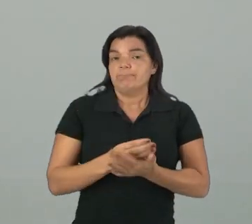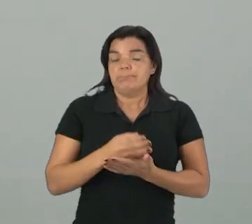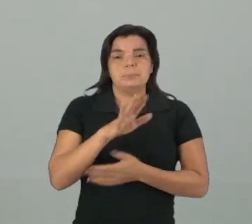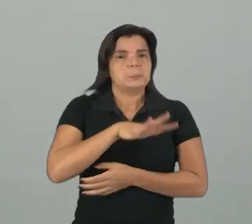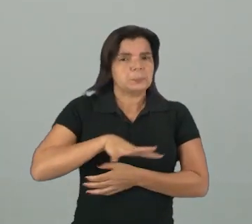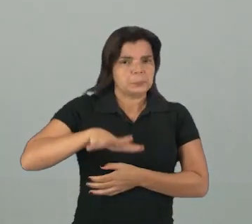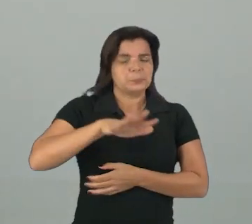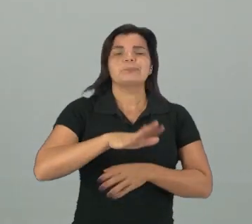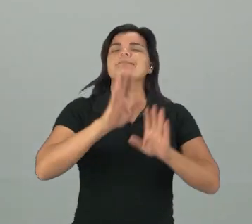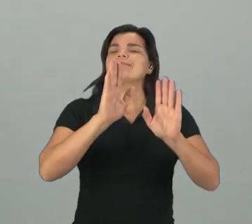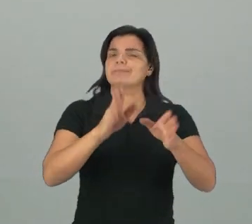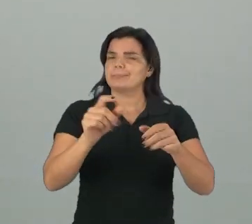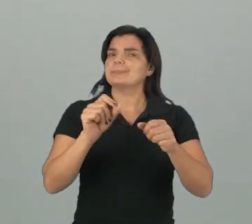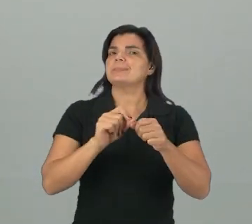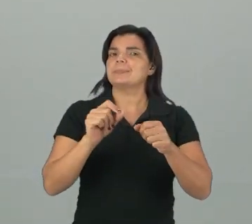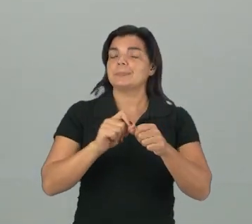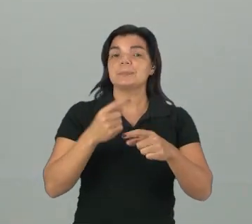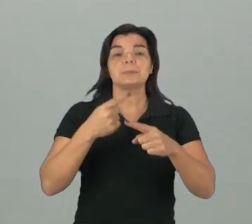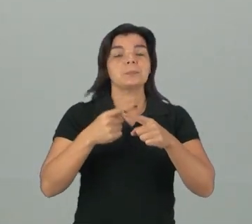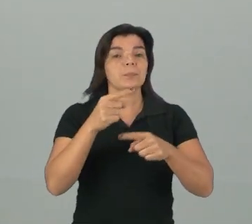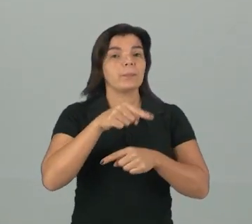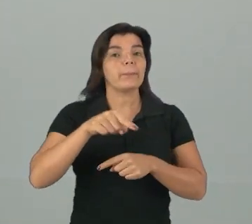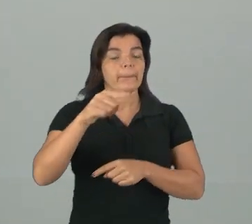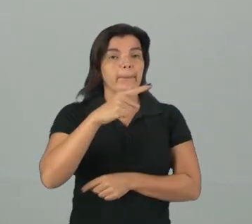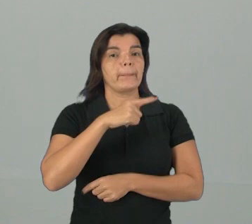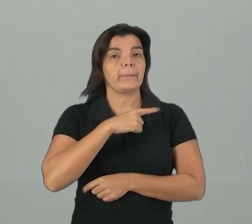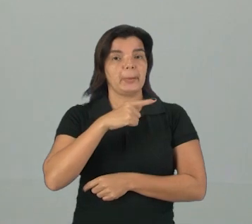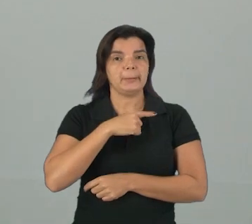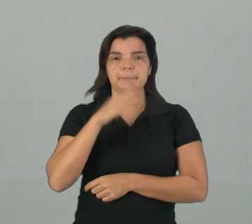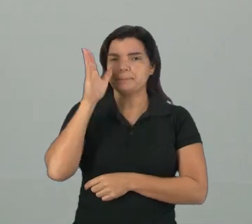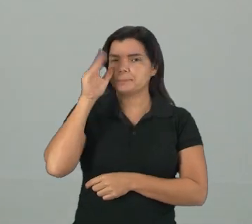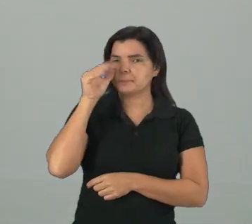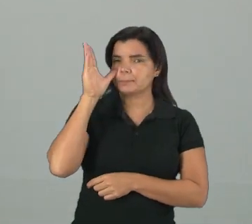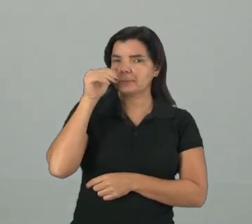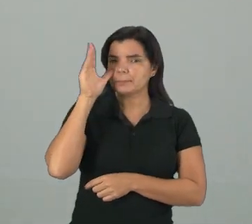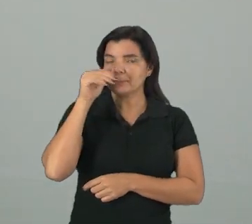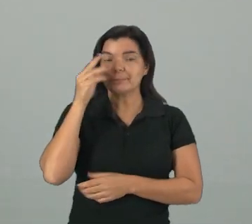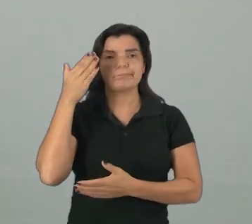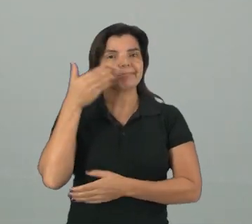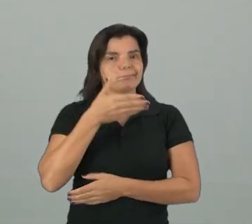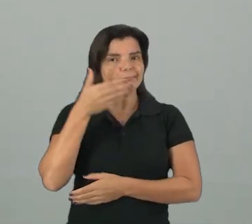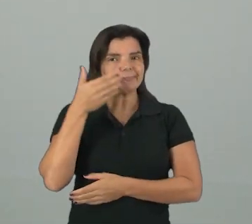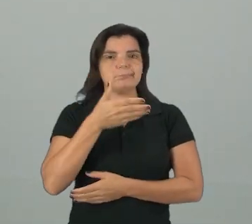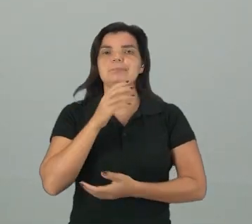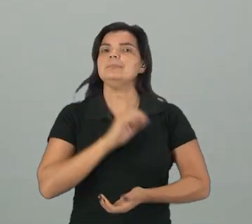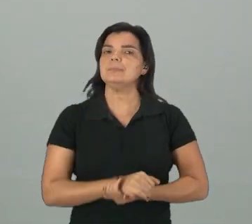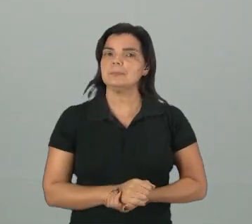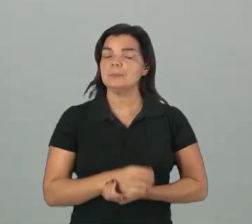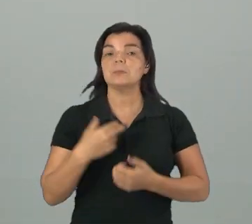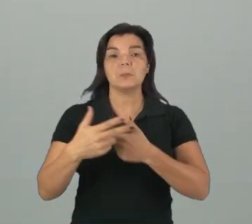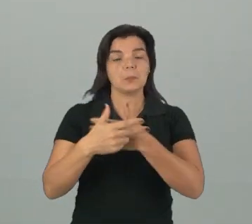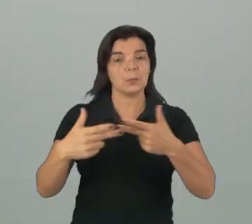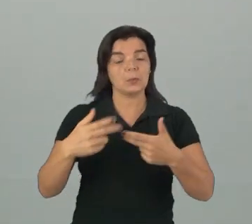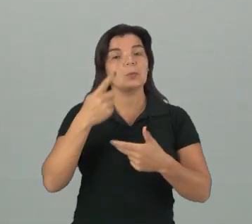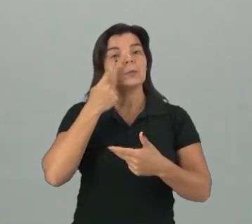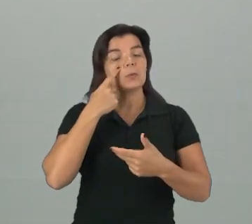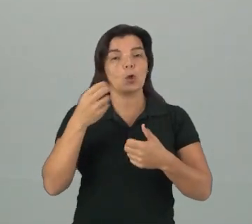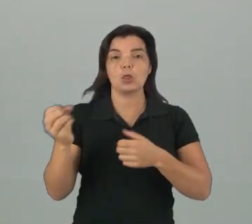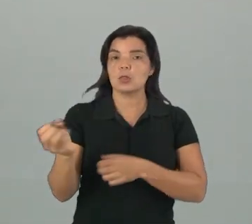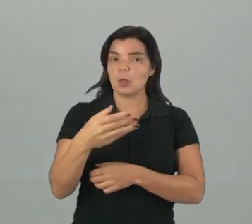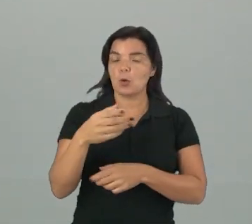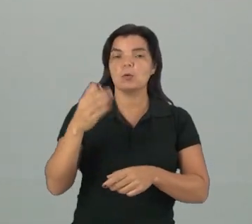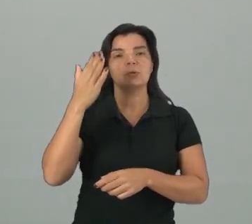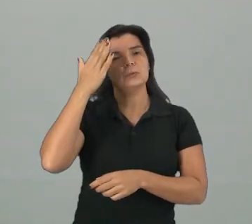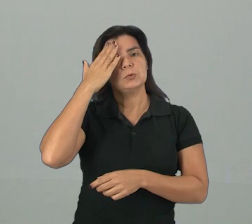a maioria já deve ter feito isso, porque vocês têm aí uma curiosidade constante, não é mesmo? Quando vem algo novo